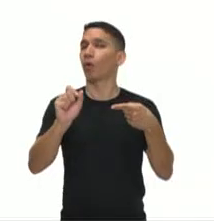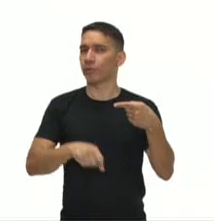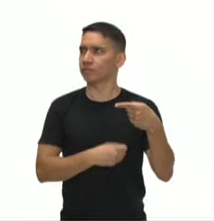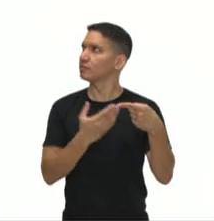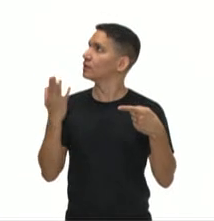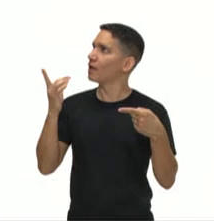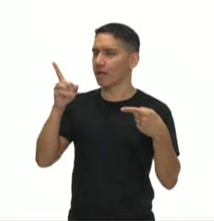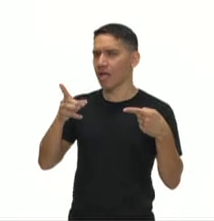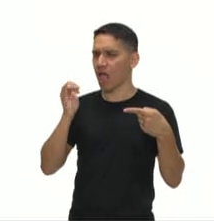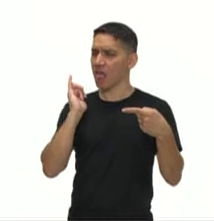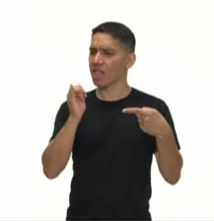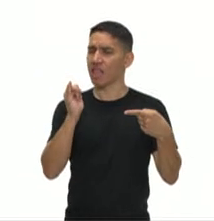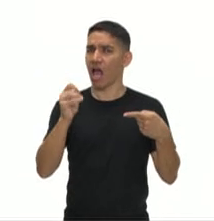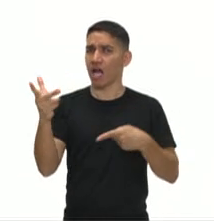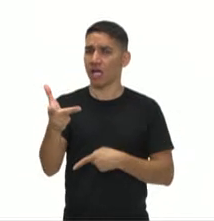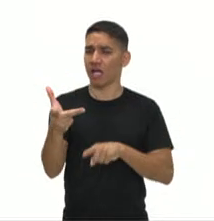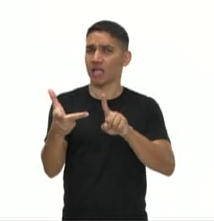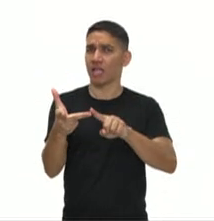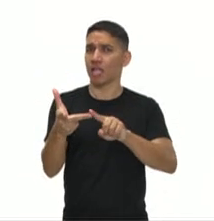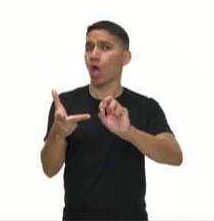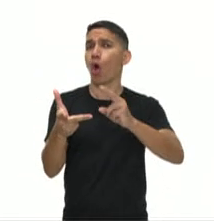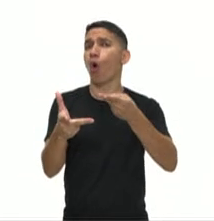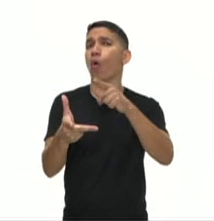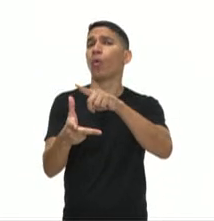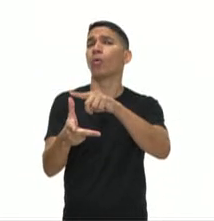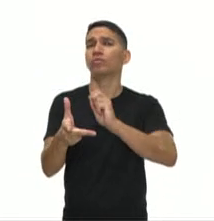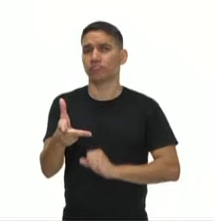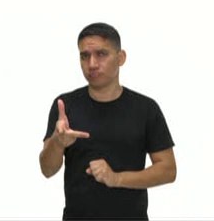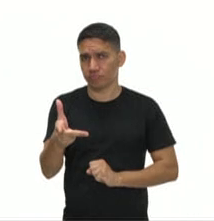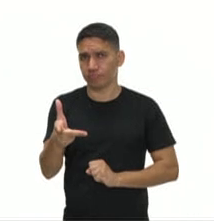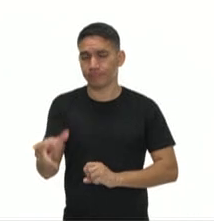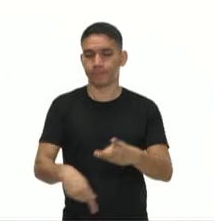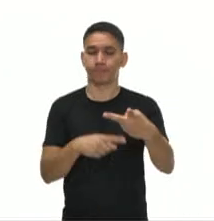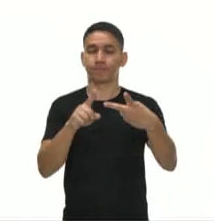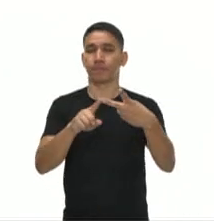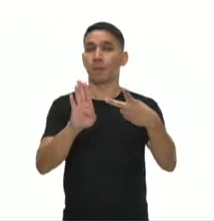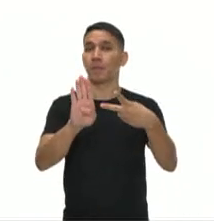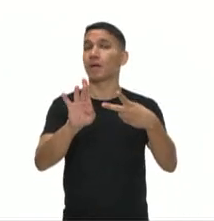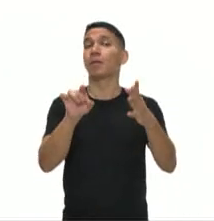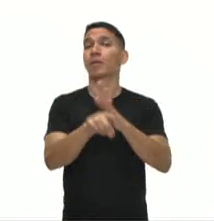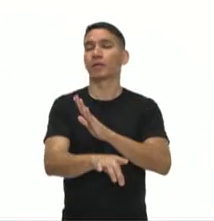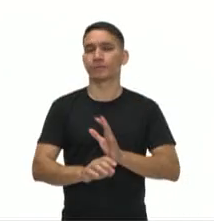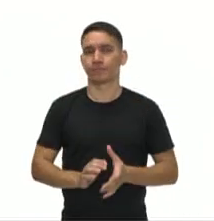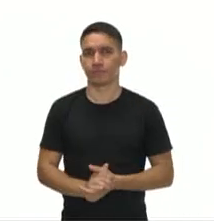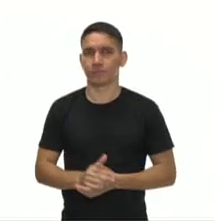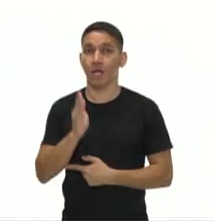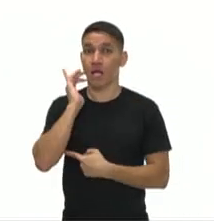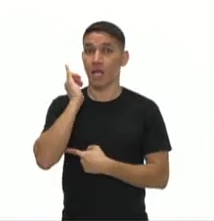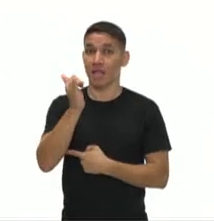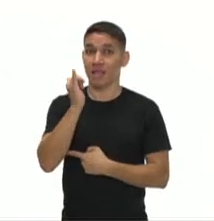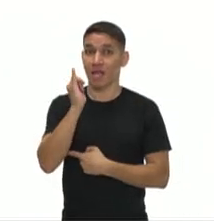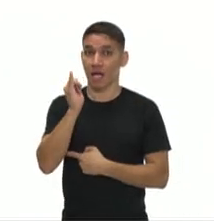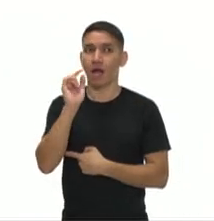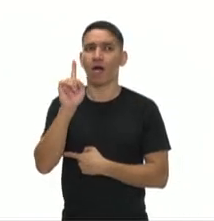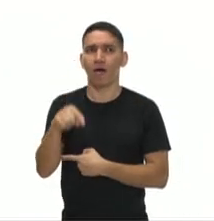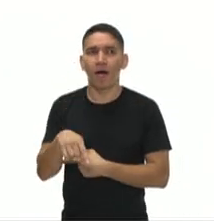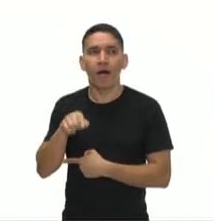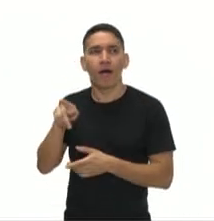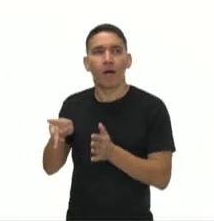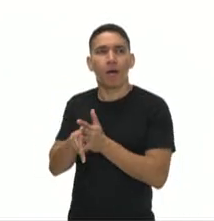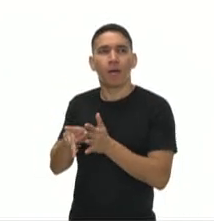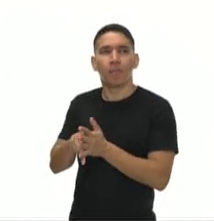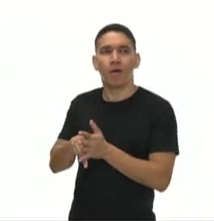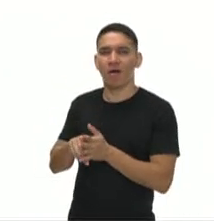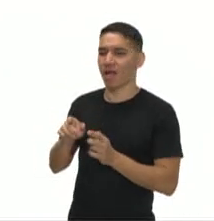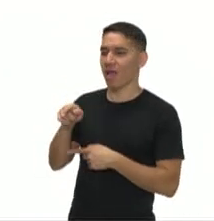um narrador em terceira ou primeira pessoa? Na B, eu te pergunto, o narrador é onisciente ou ele